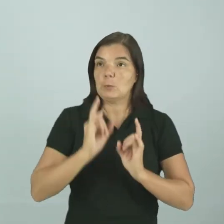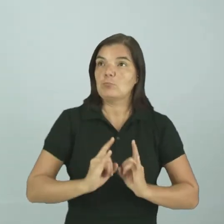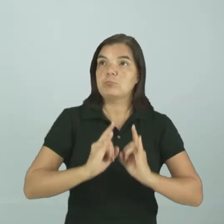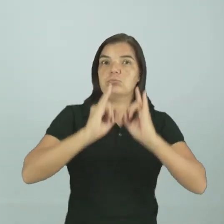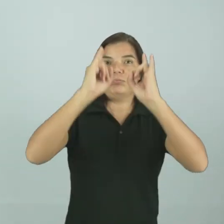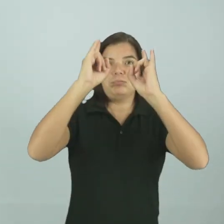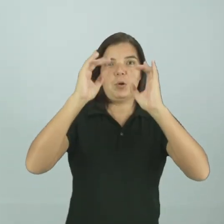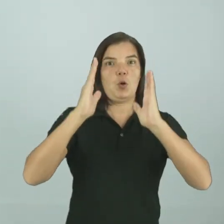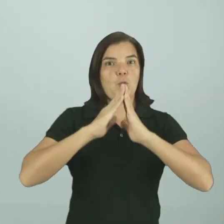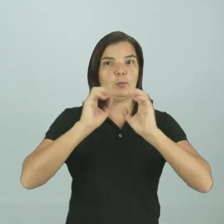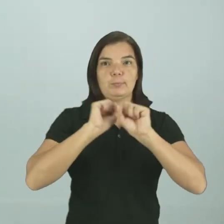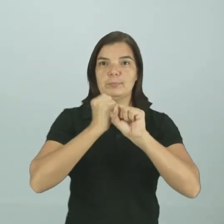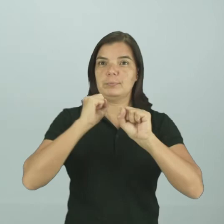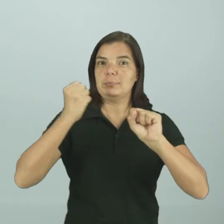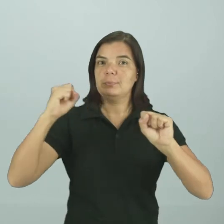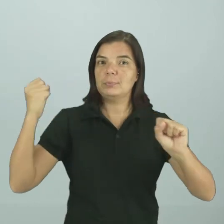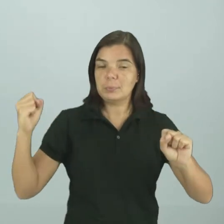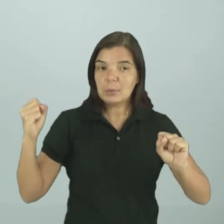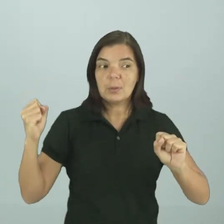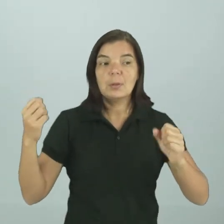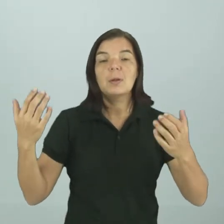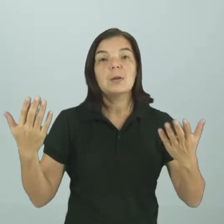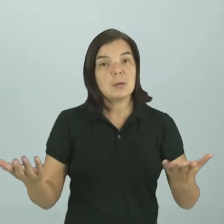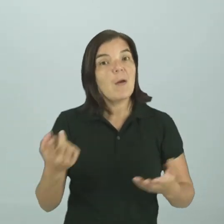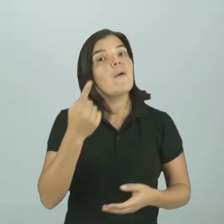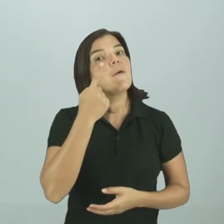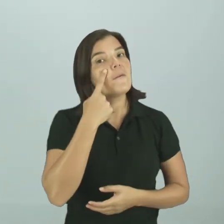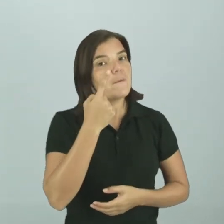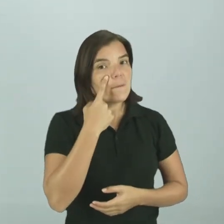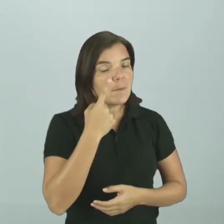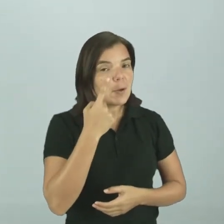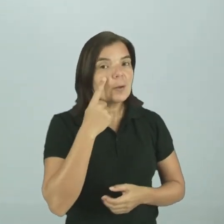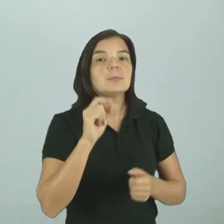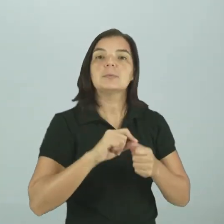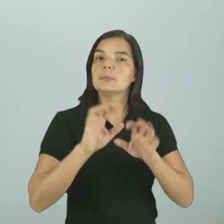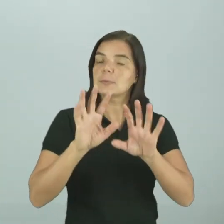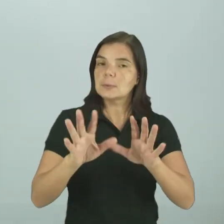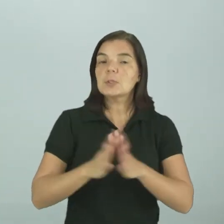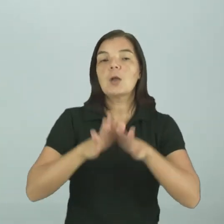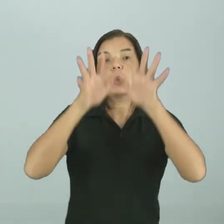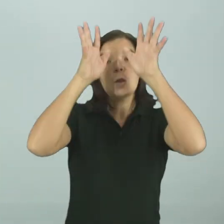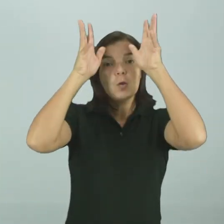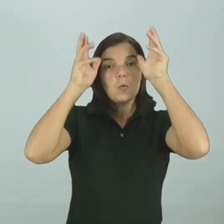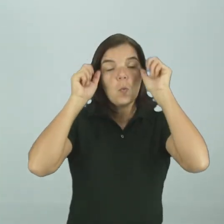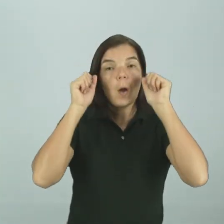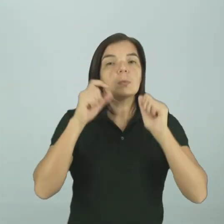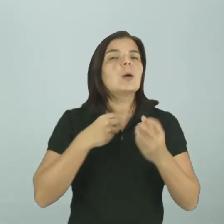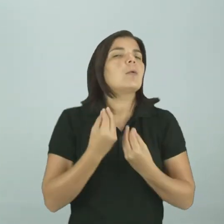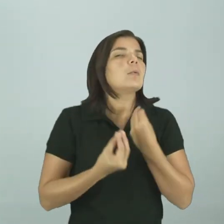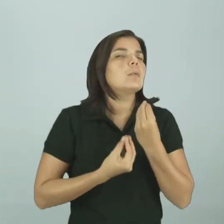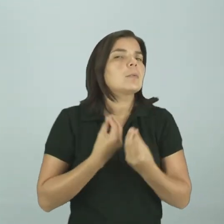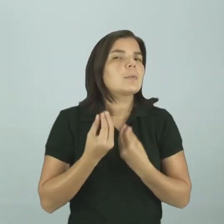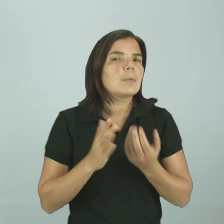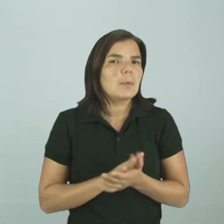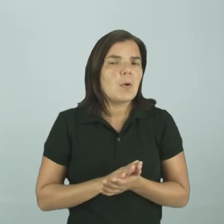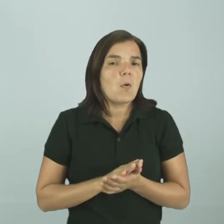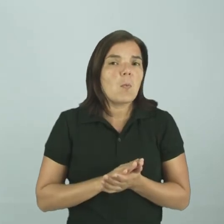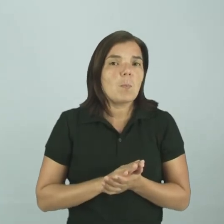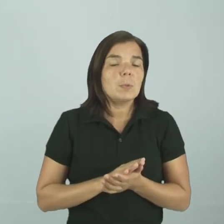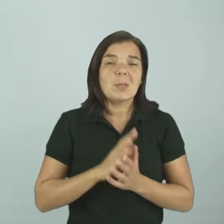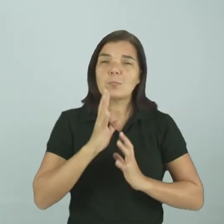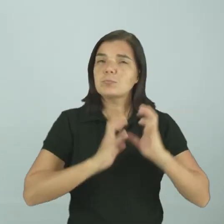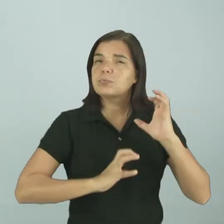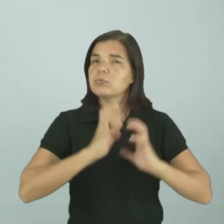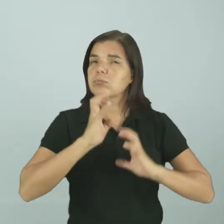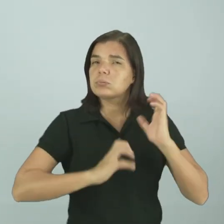tamanho de uma casa enorme. Então, eles faziam isso. E o Acre, ele estava como? Ele estava em constante